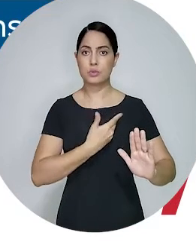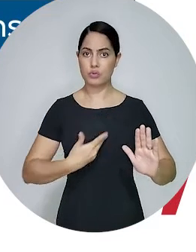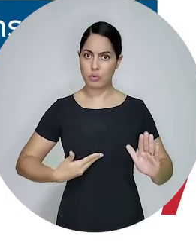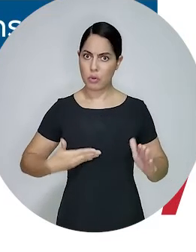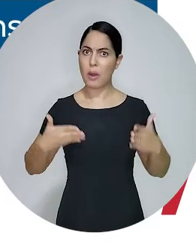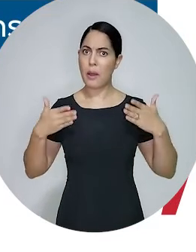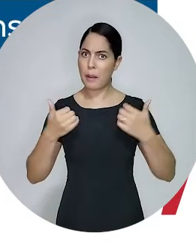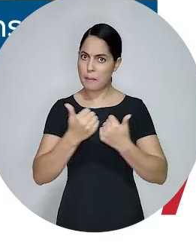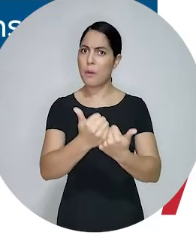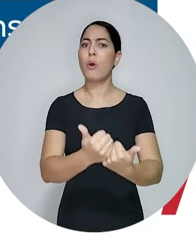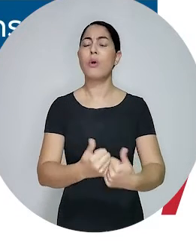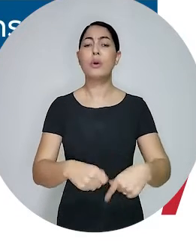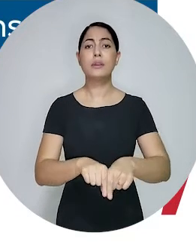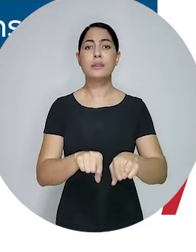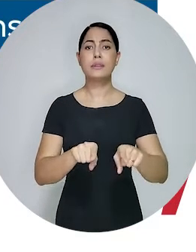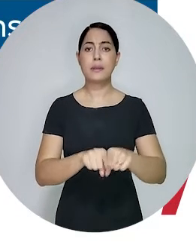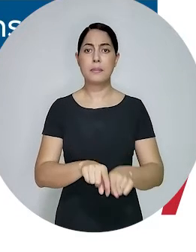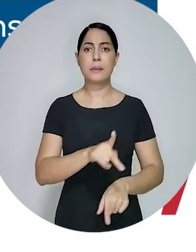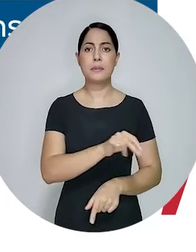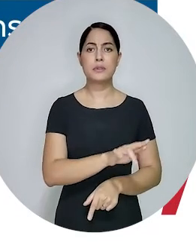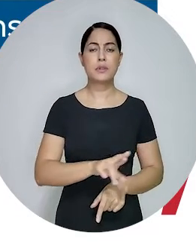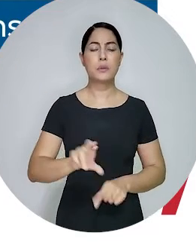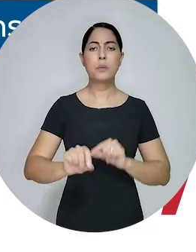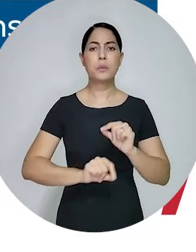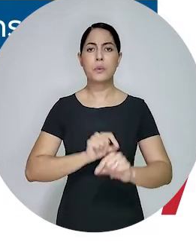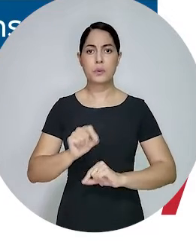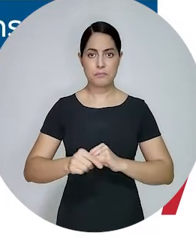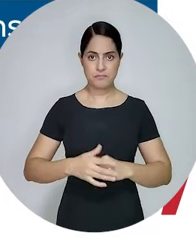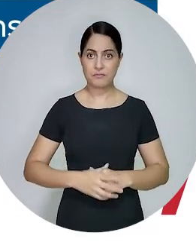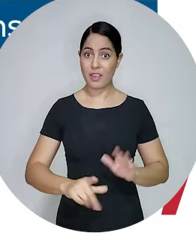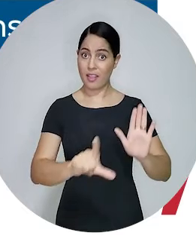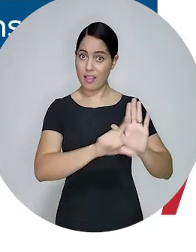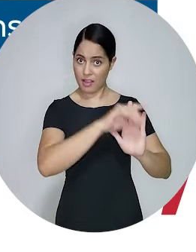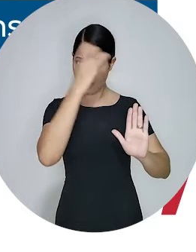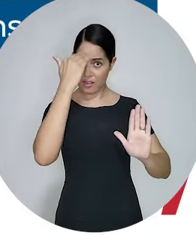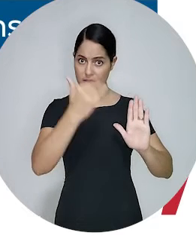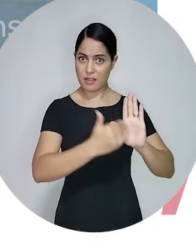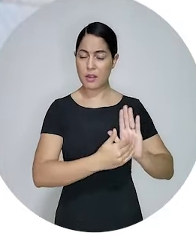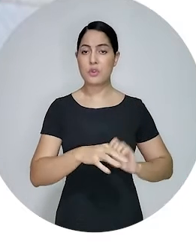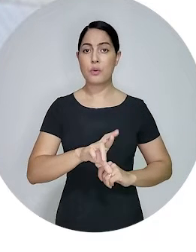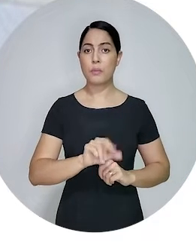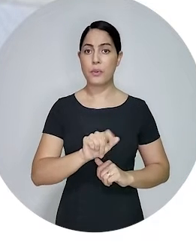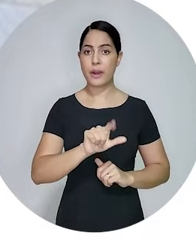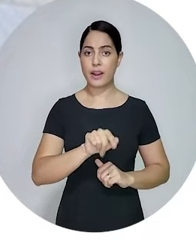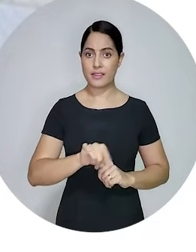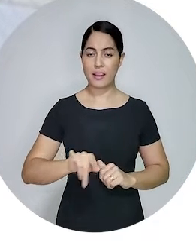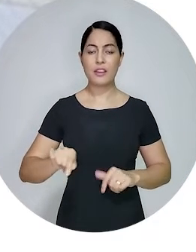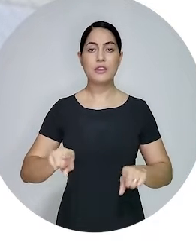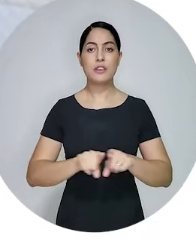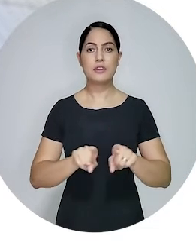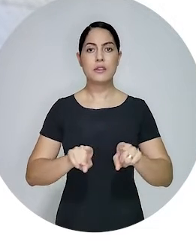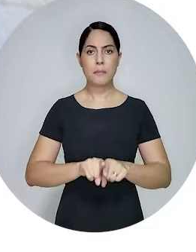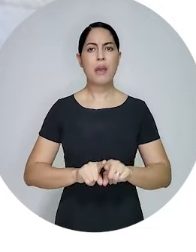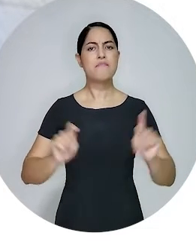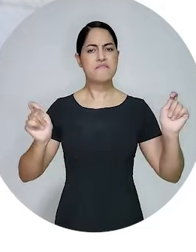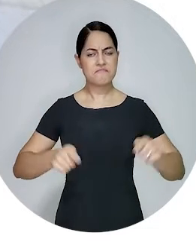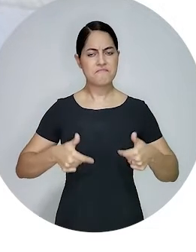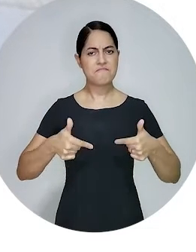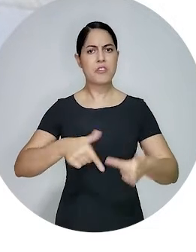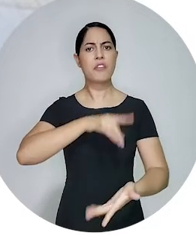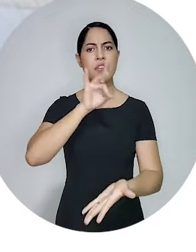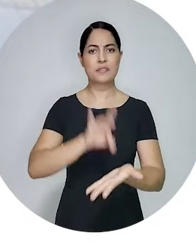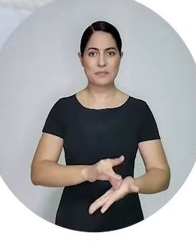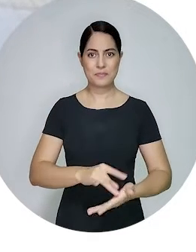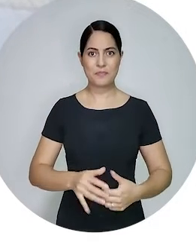da consagração dos princípios da legalidade, moralidade e eficiência, fecha aspas. Em outro trecho da matéria,